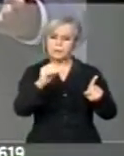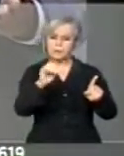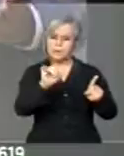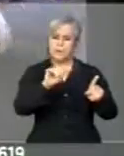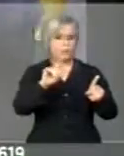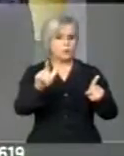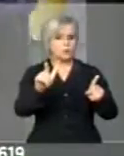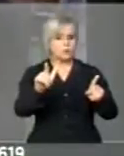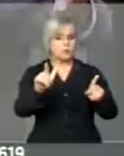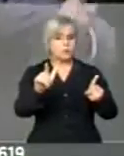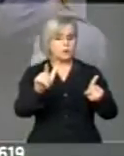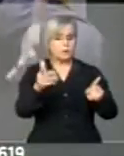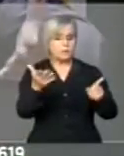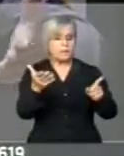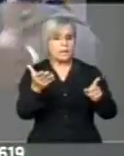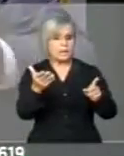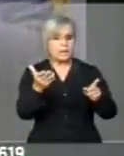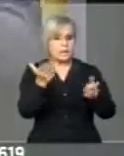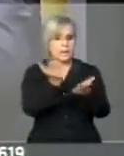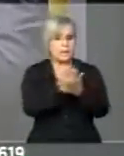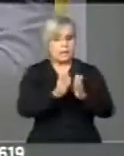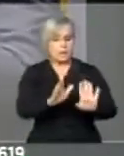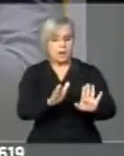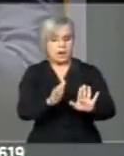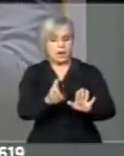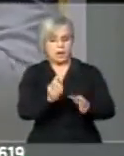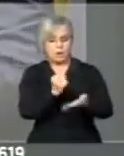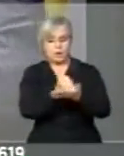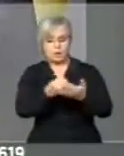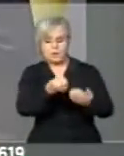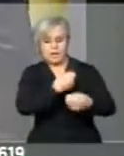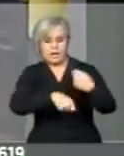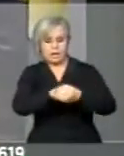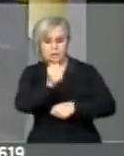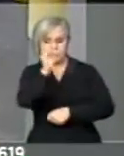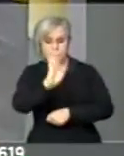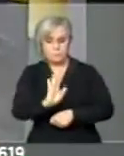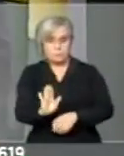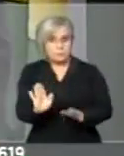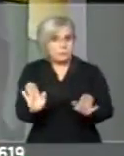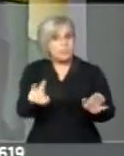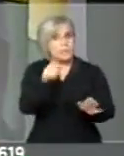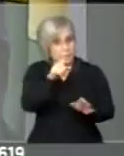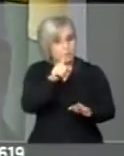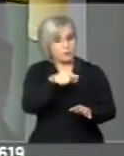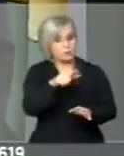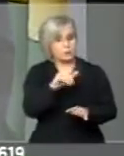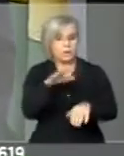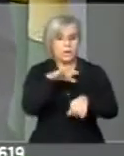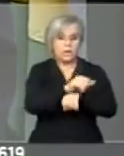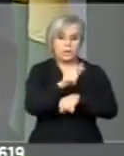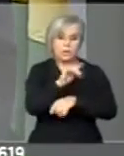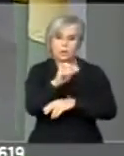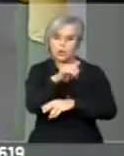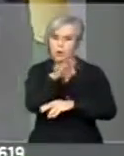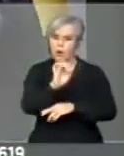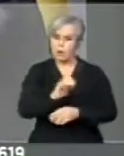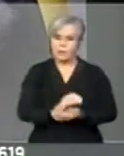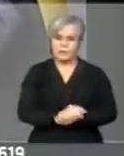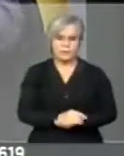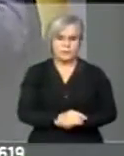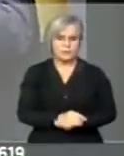contratos que existem. Isso é golpe. Eu não comprei uma refinaria que custava menos de 50 milhões de dólares